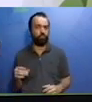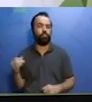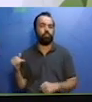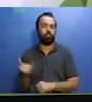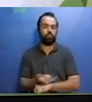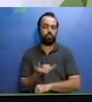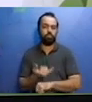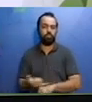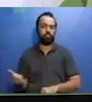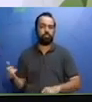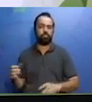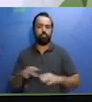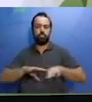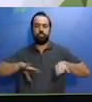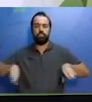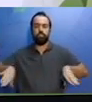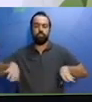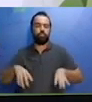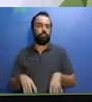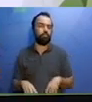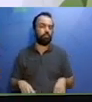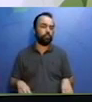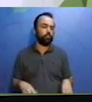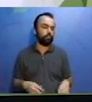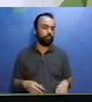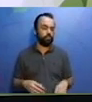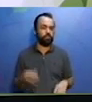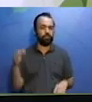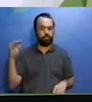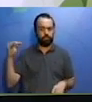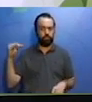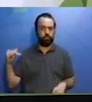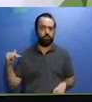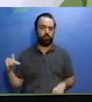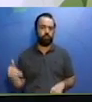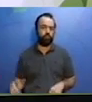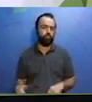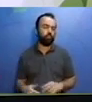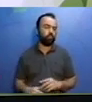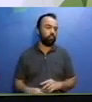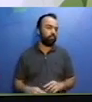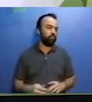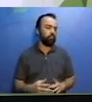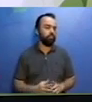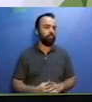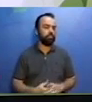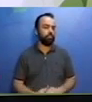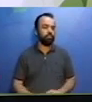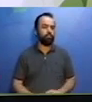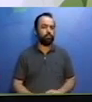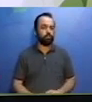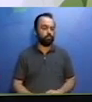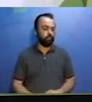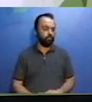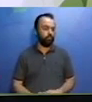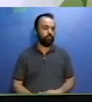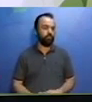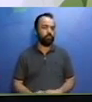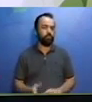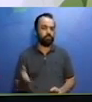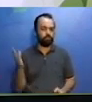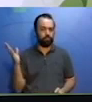Nós temos a evaporação, a destilação simples, destilação fracionada,